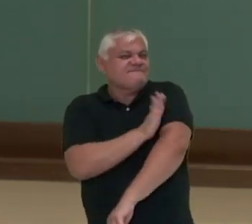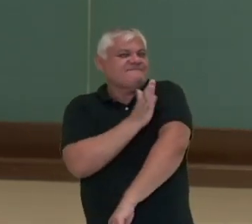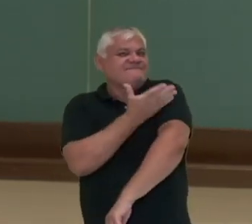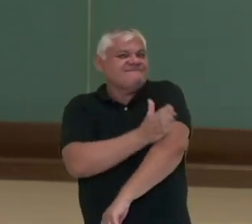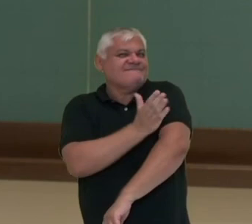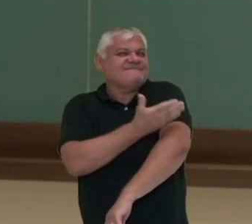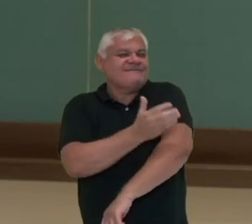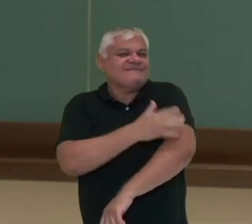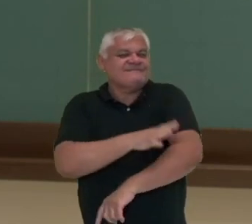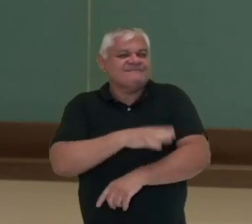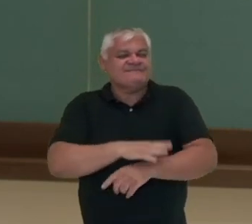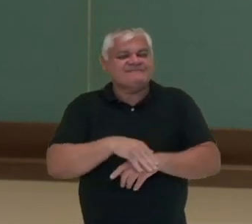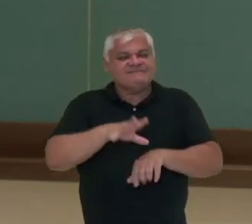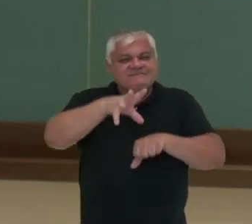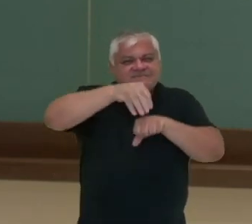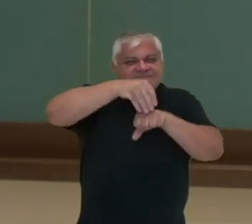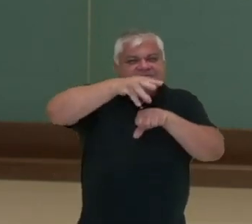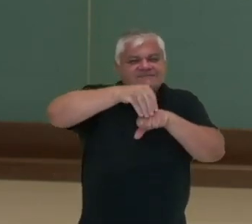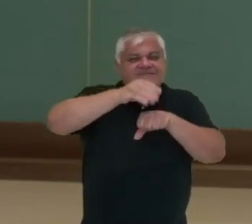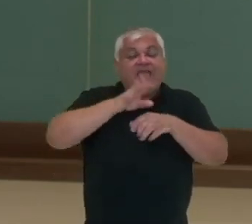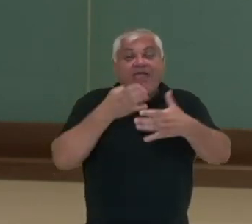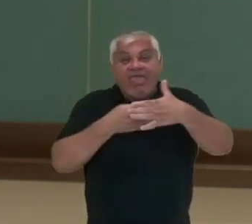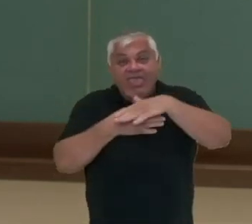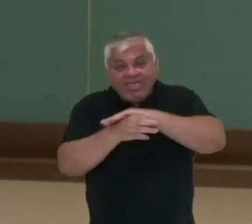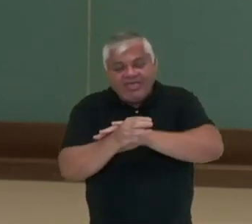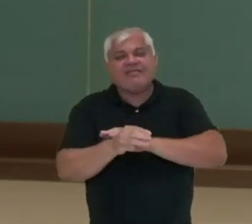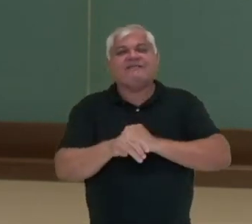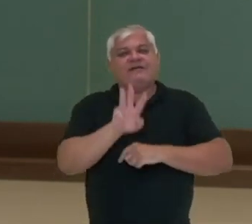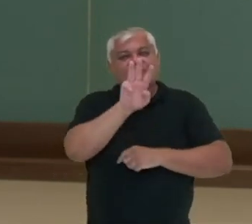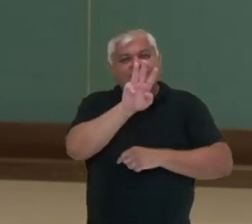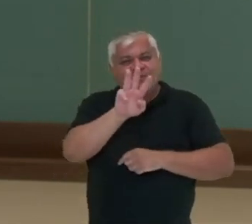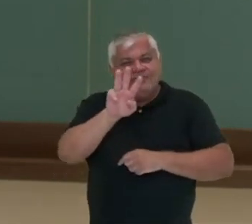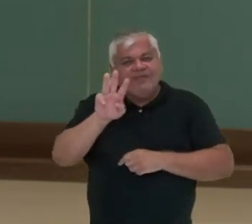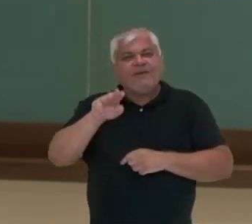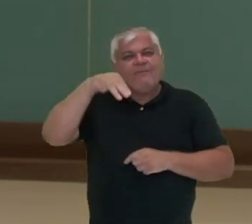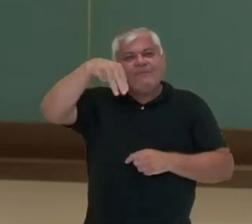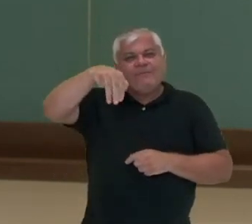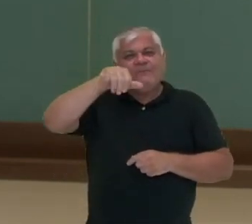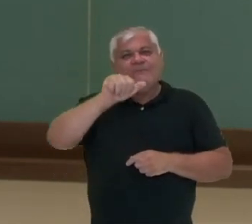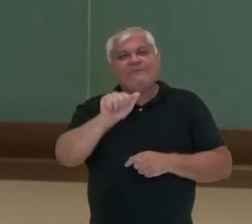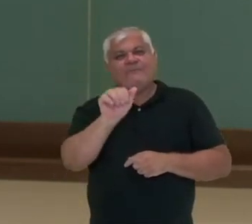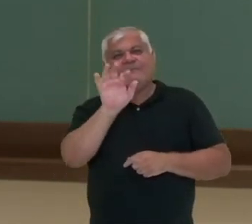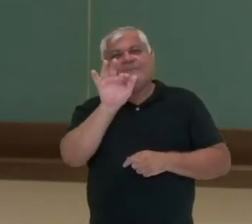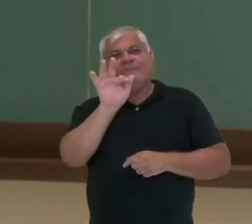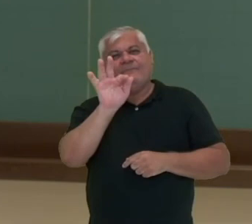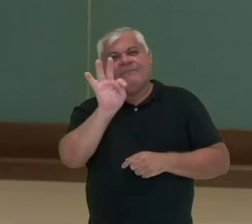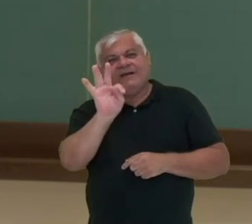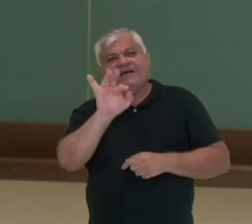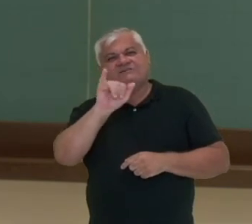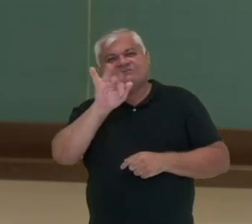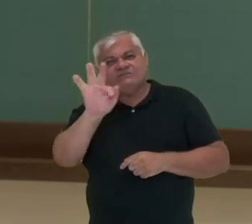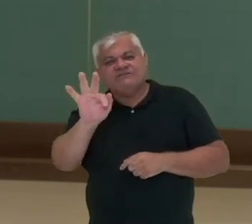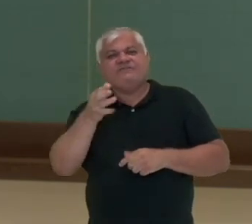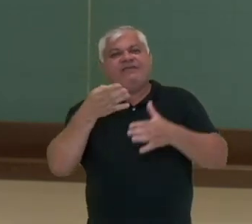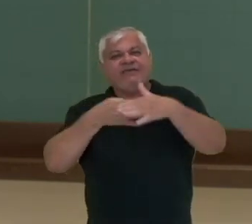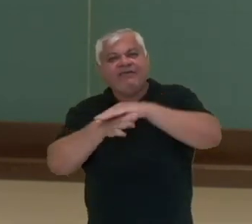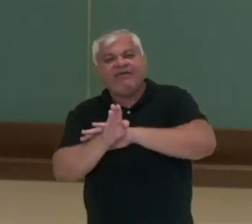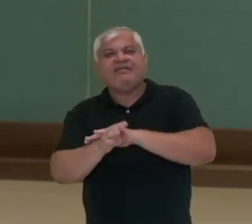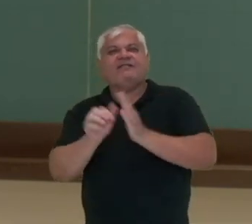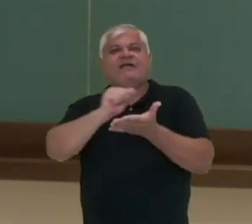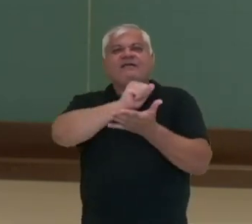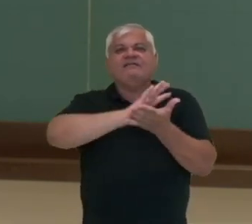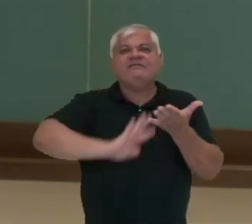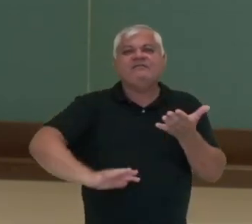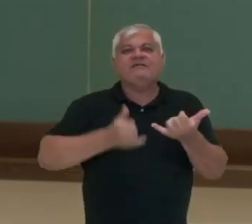mais o conhecimento, entra lá na plataforma do Matific, que tá muito bacana, como essa daqui, olha só, como essa atividade.